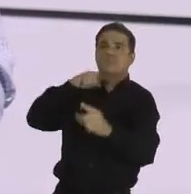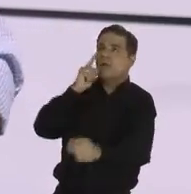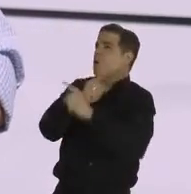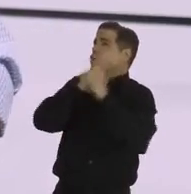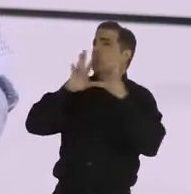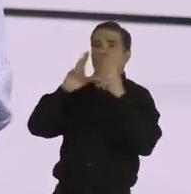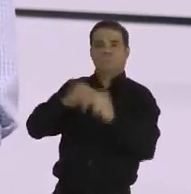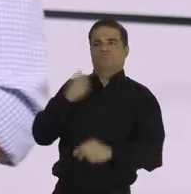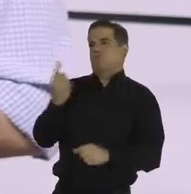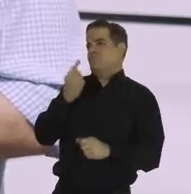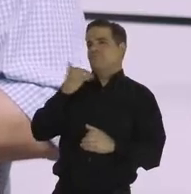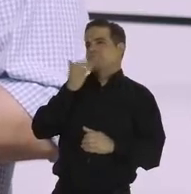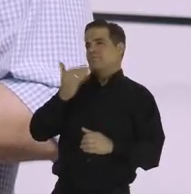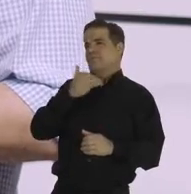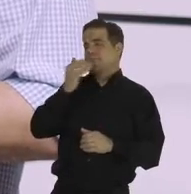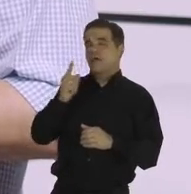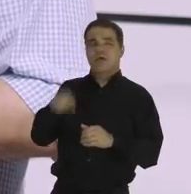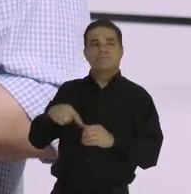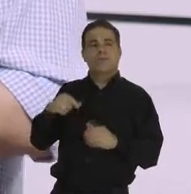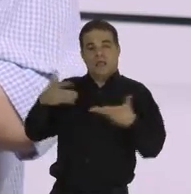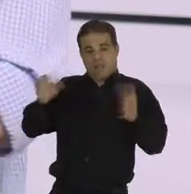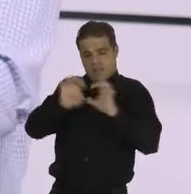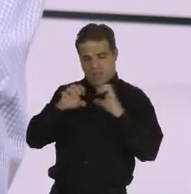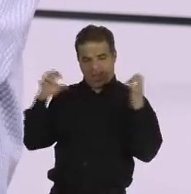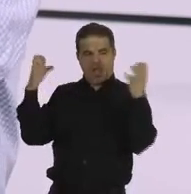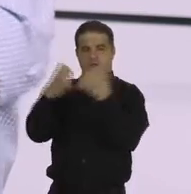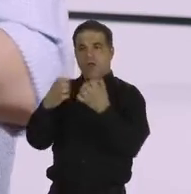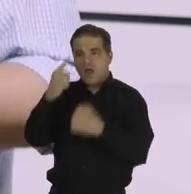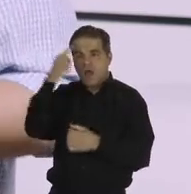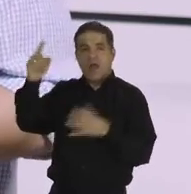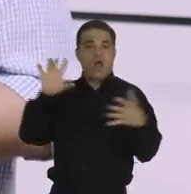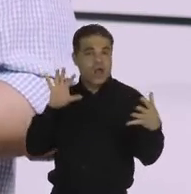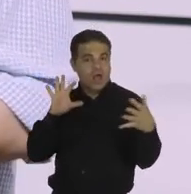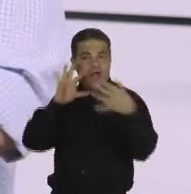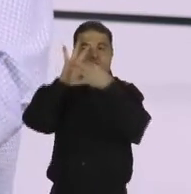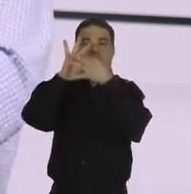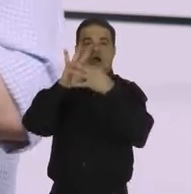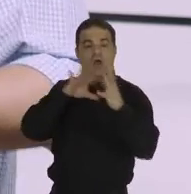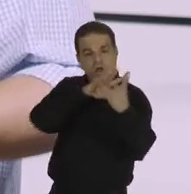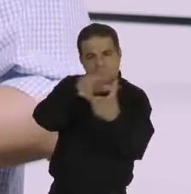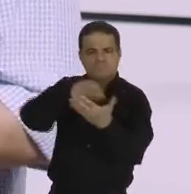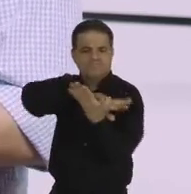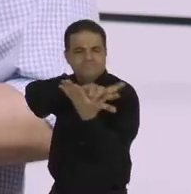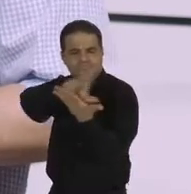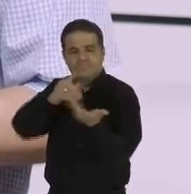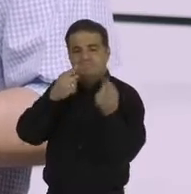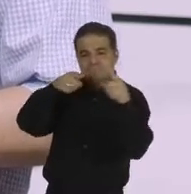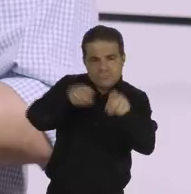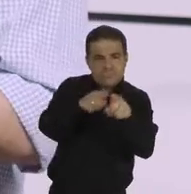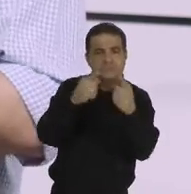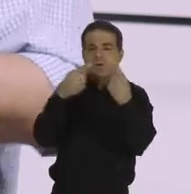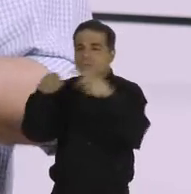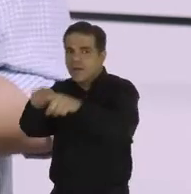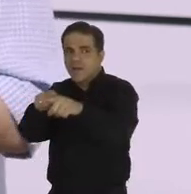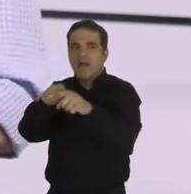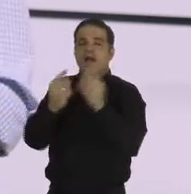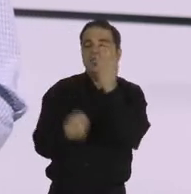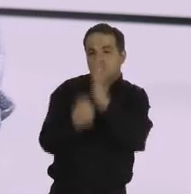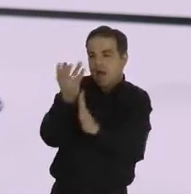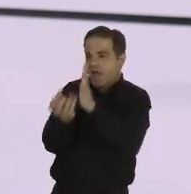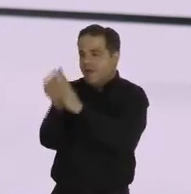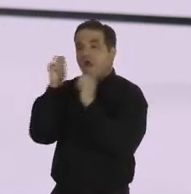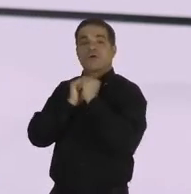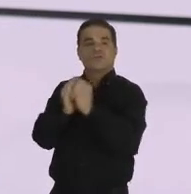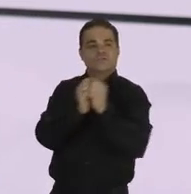todas as soluções sozinha né para esse ar com o sistema por isso que nós nos conectamos com diversos parceiros para gerar